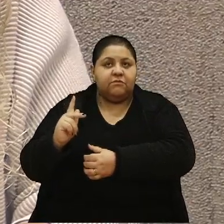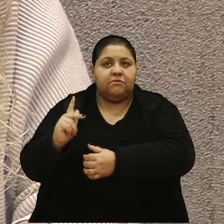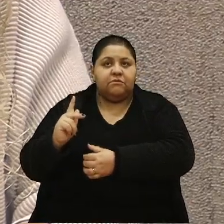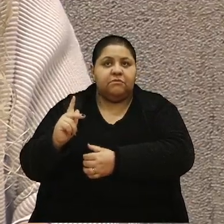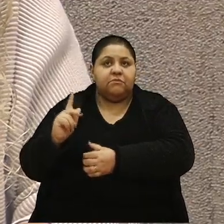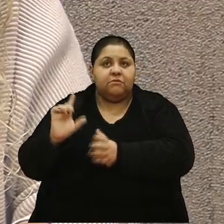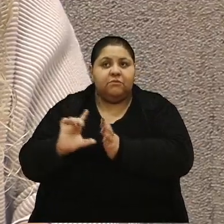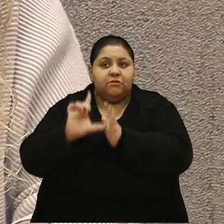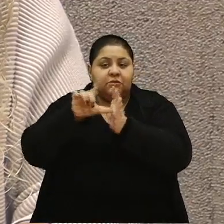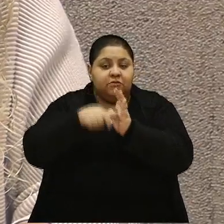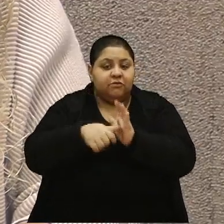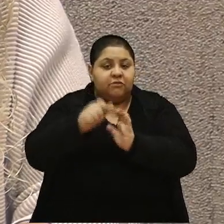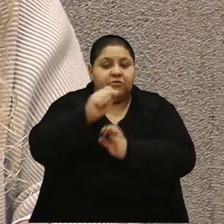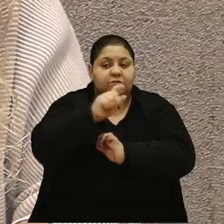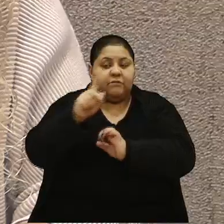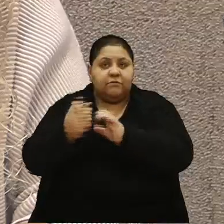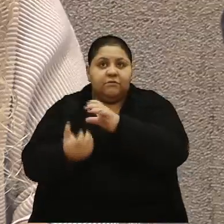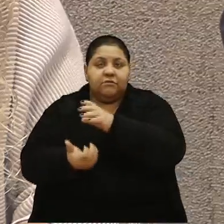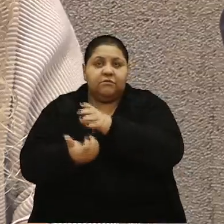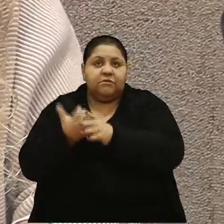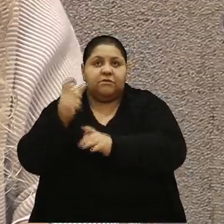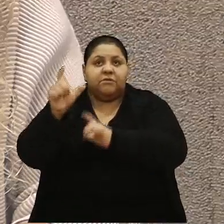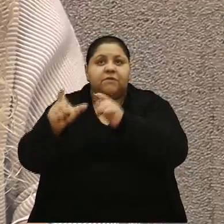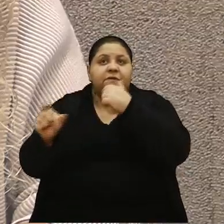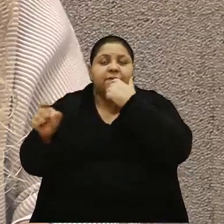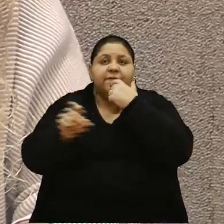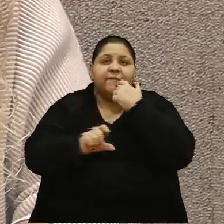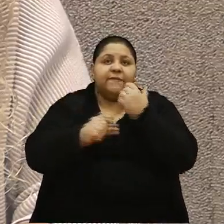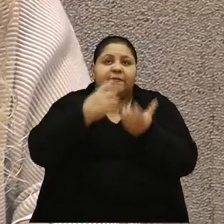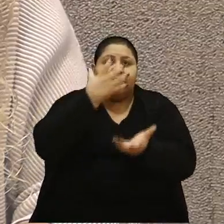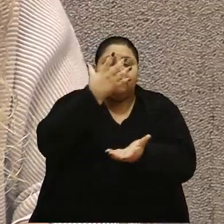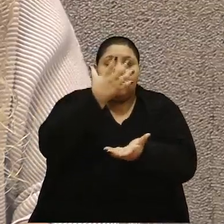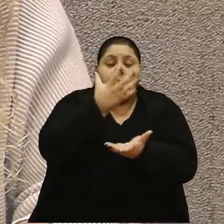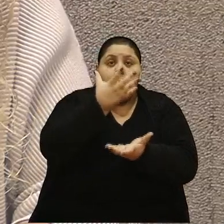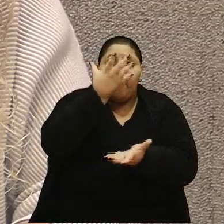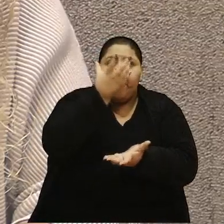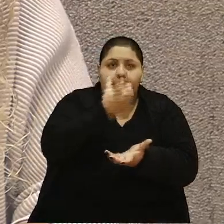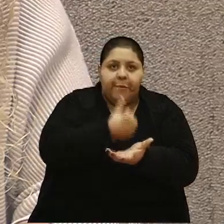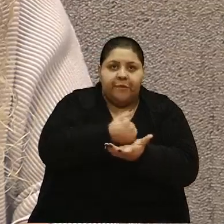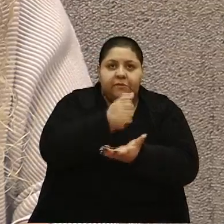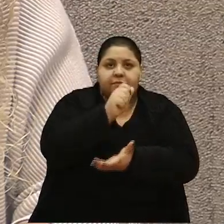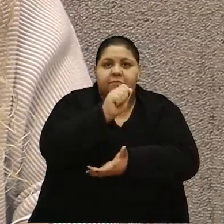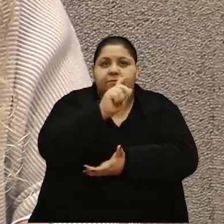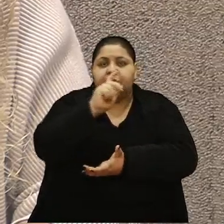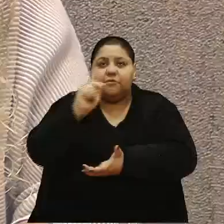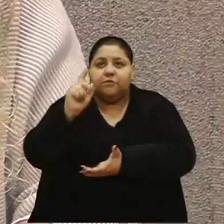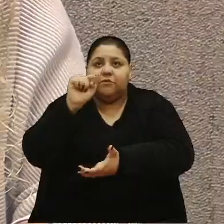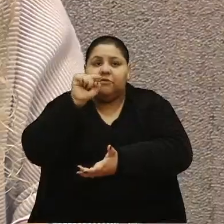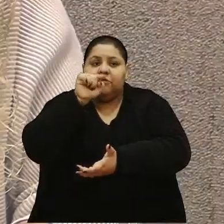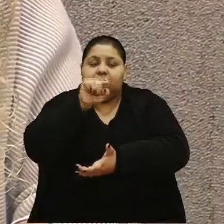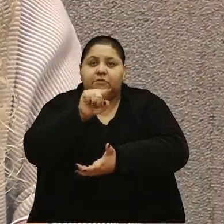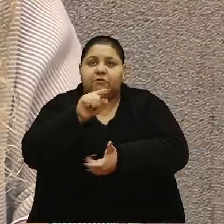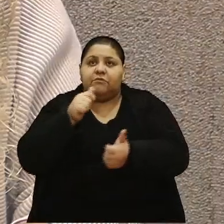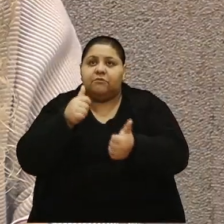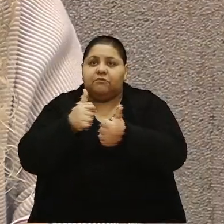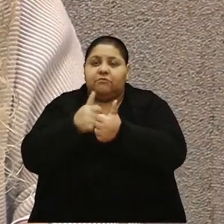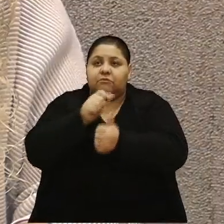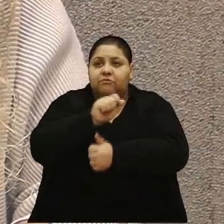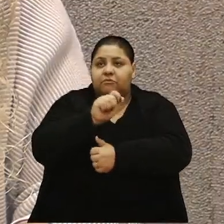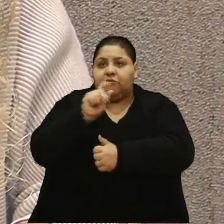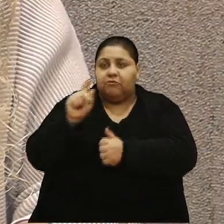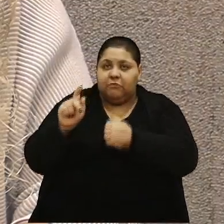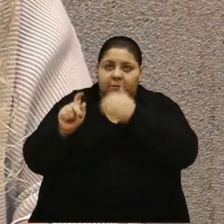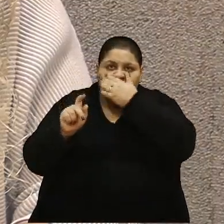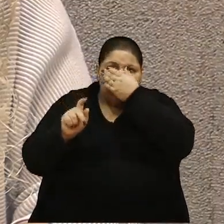que depois do aplicativo criado, as pessoas podem baixar, o cidadão pode baixar o aplicativo, e ele, através do aplicativo,